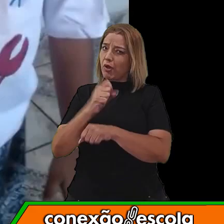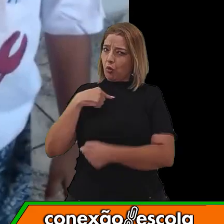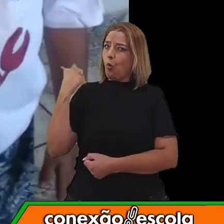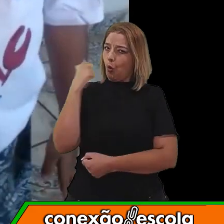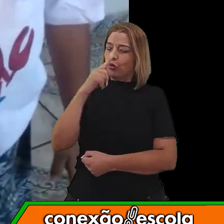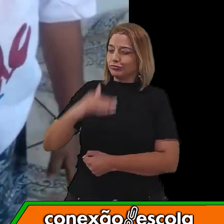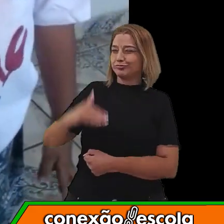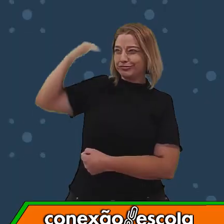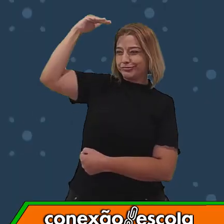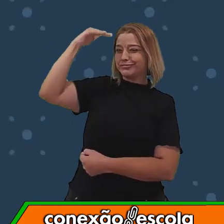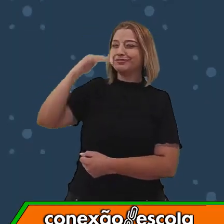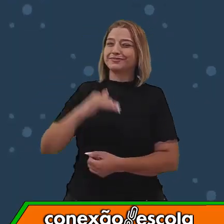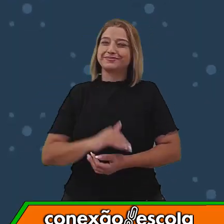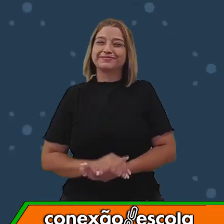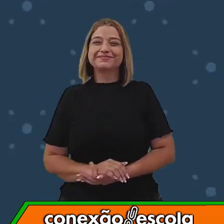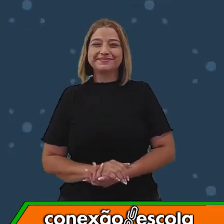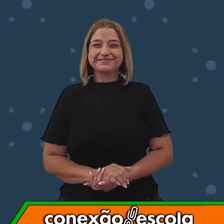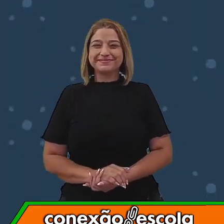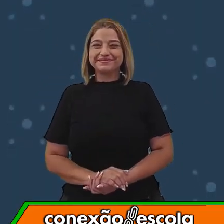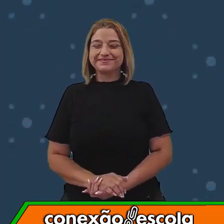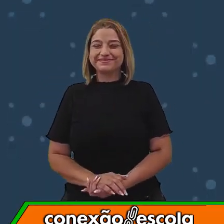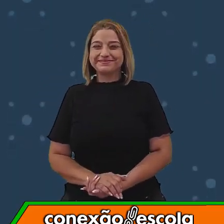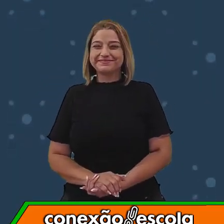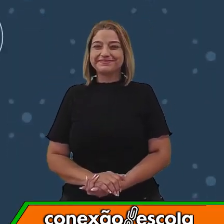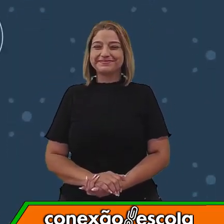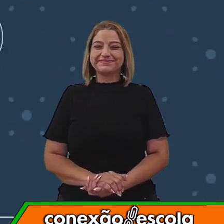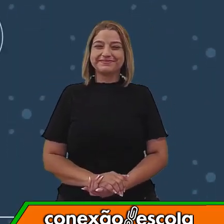chego aí.